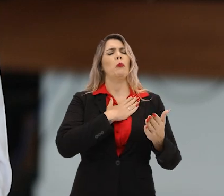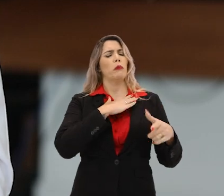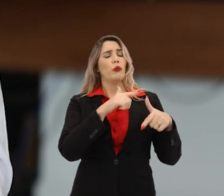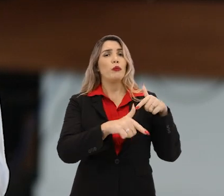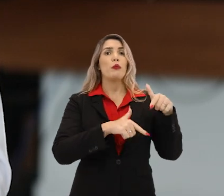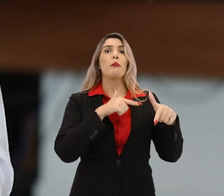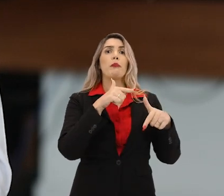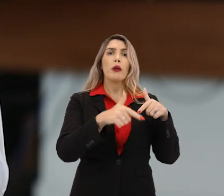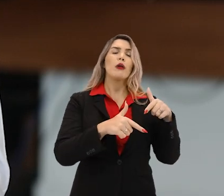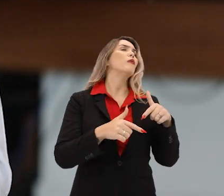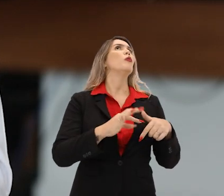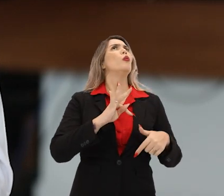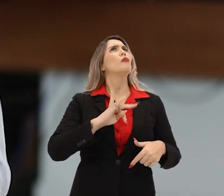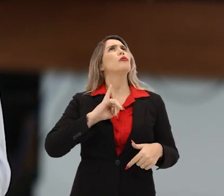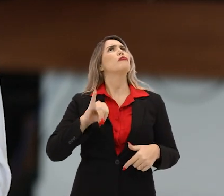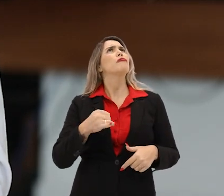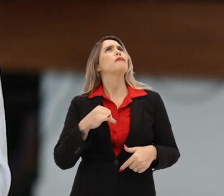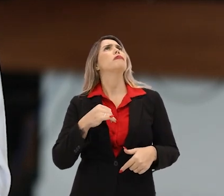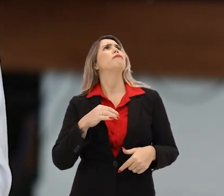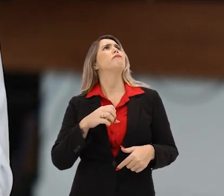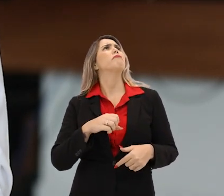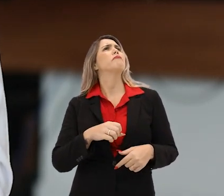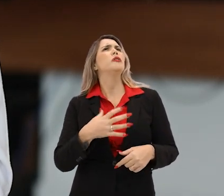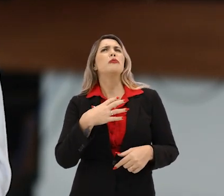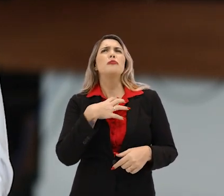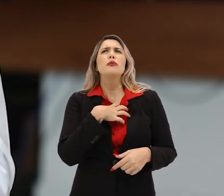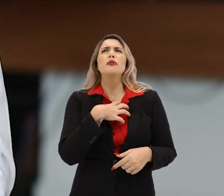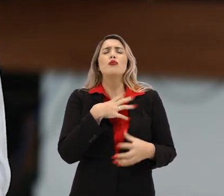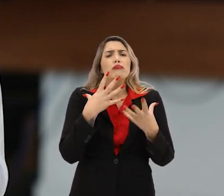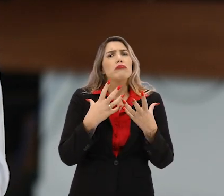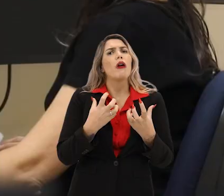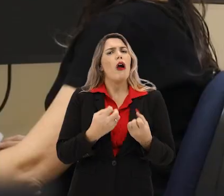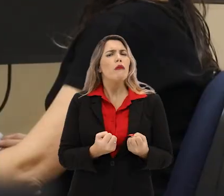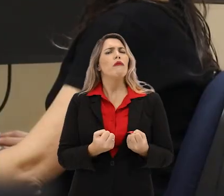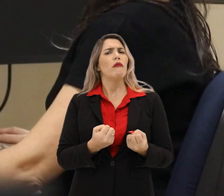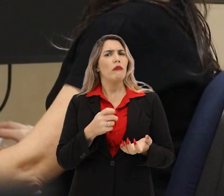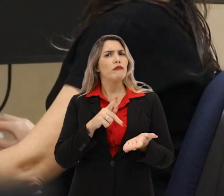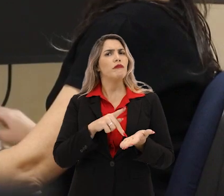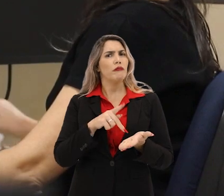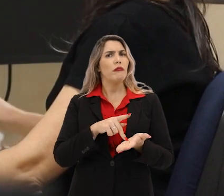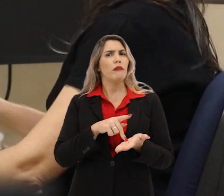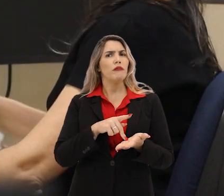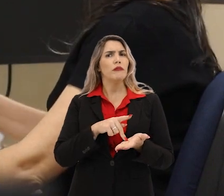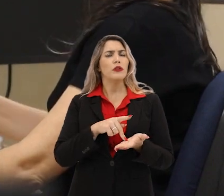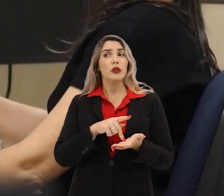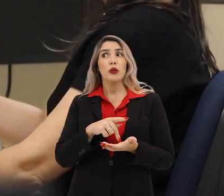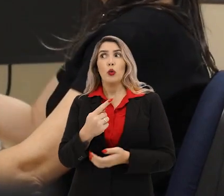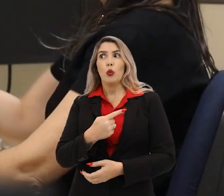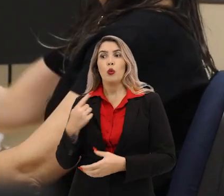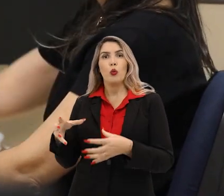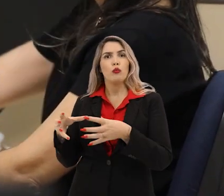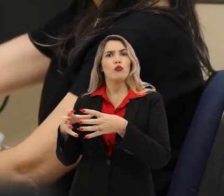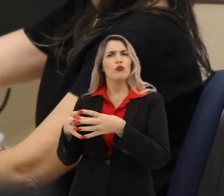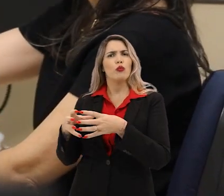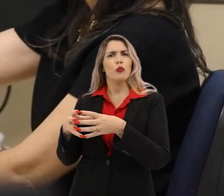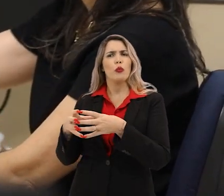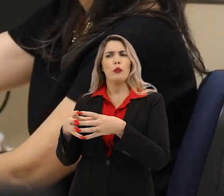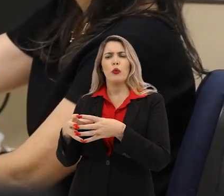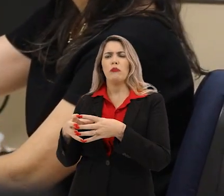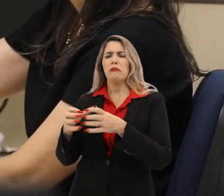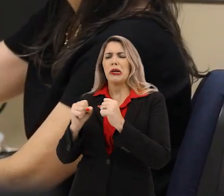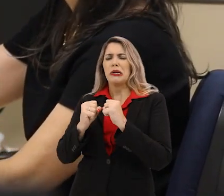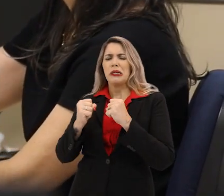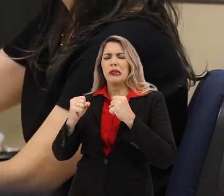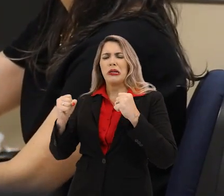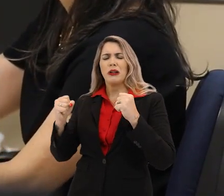trabalho, no Tribunal de Justiça eu acho que a gente foi muito bem acolhida, pois nosso grupo conquistou